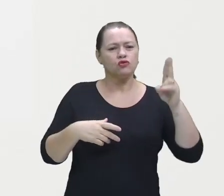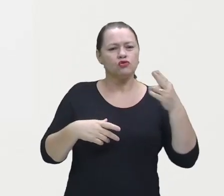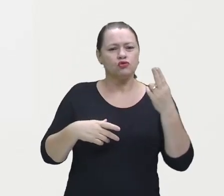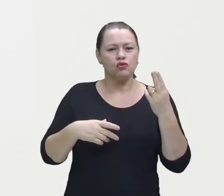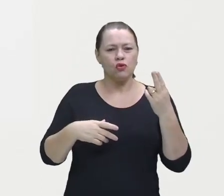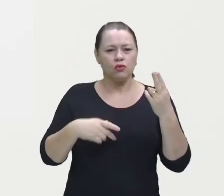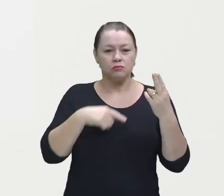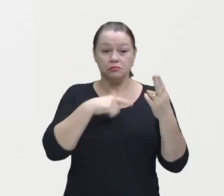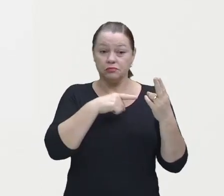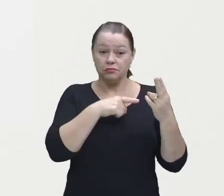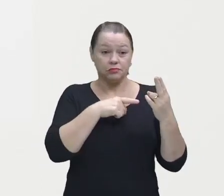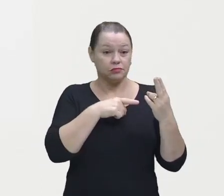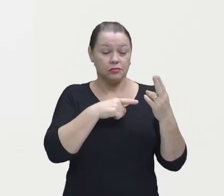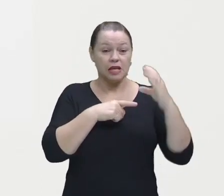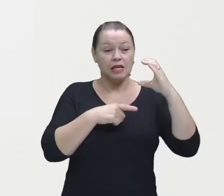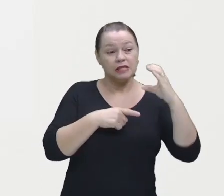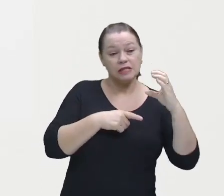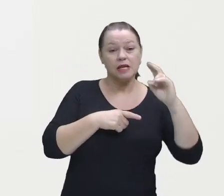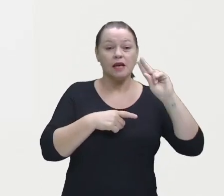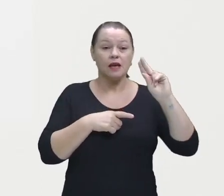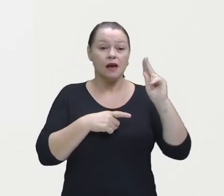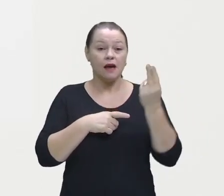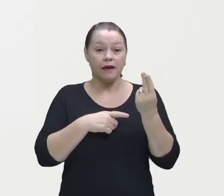Chorar. Olha a sílaba inicial.